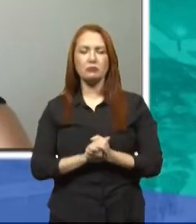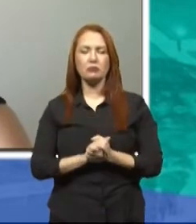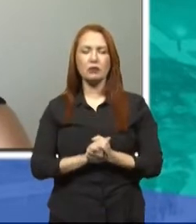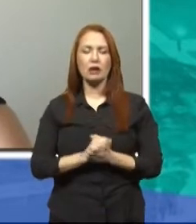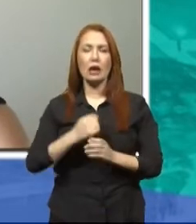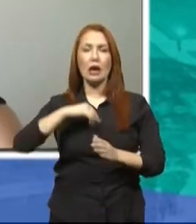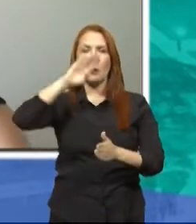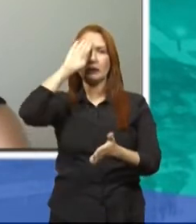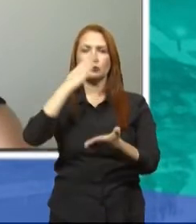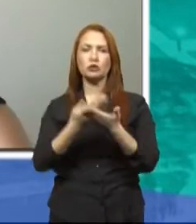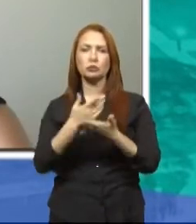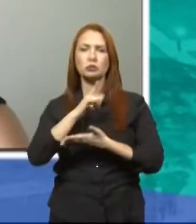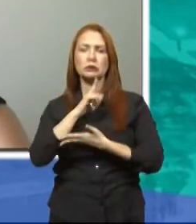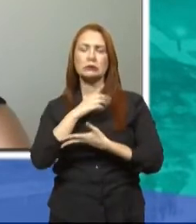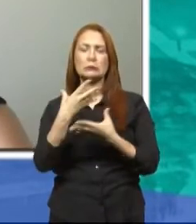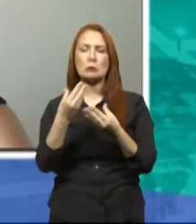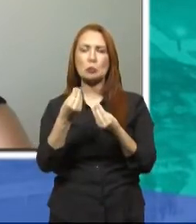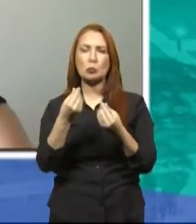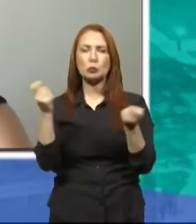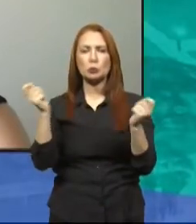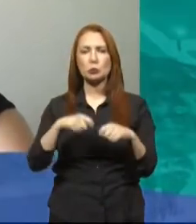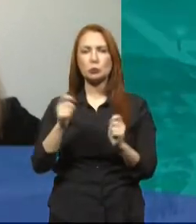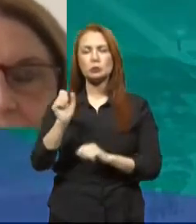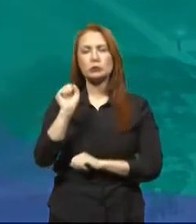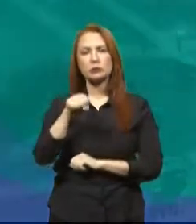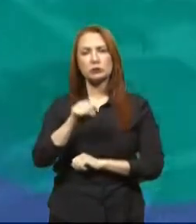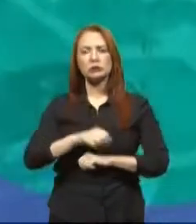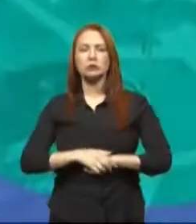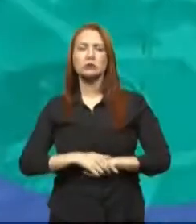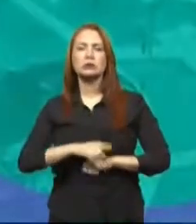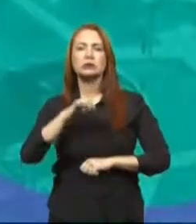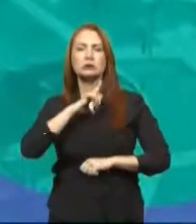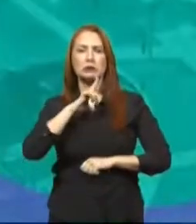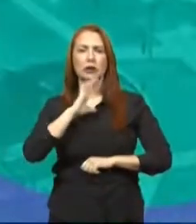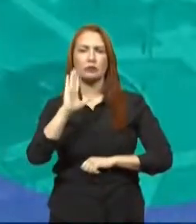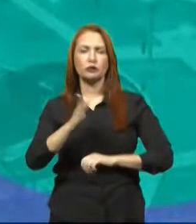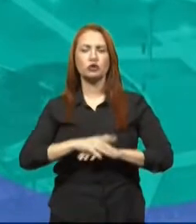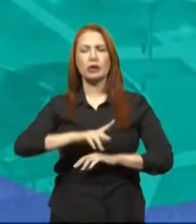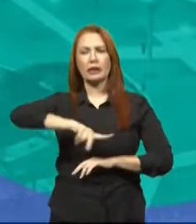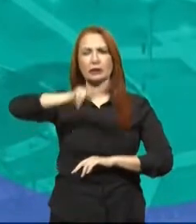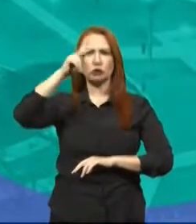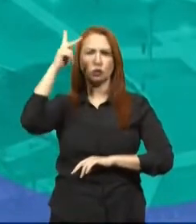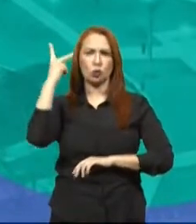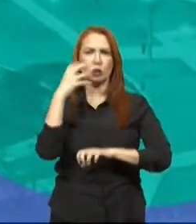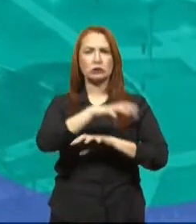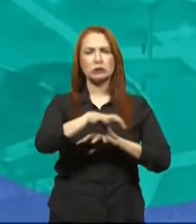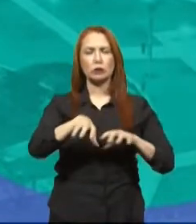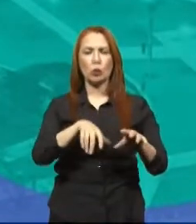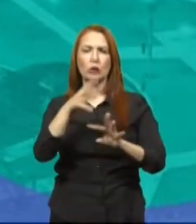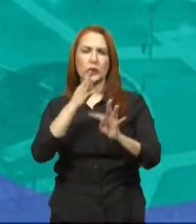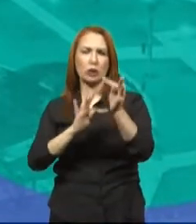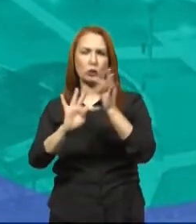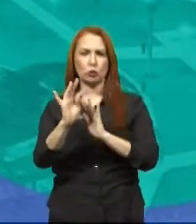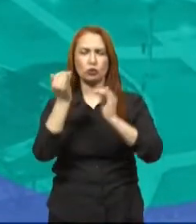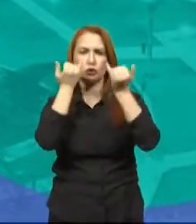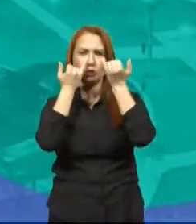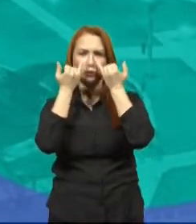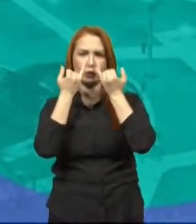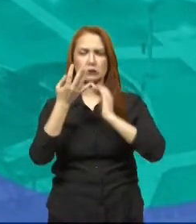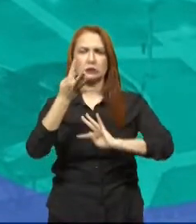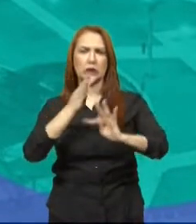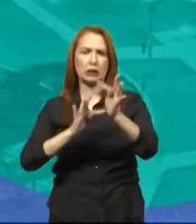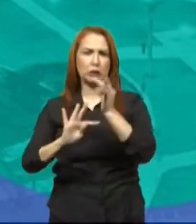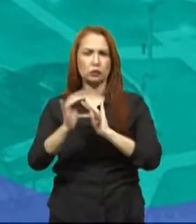potencial existente é gigantesco, né? Nós tivemos, ao longo da história aí do setor de tecnologia da informação, depois tecnologia